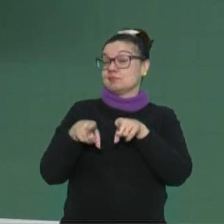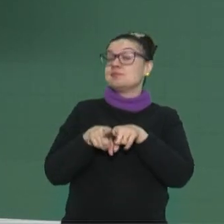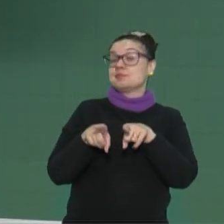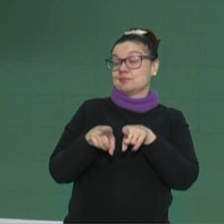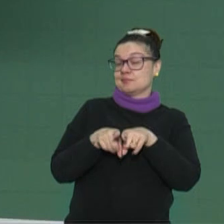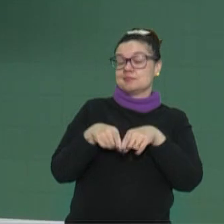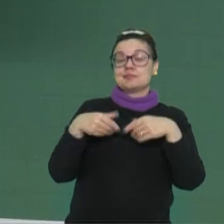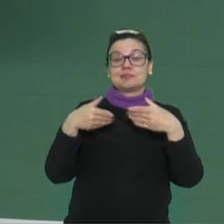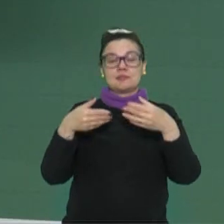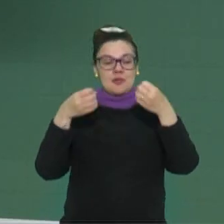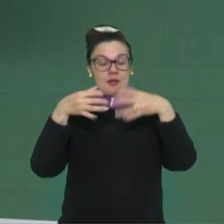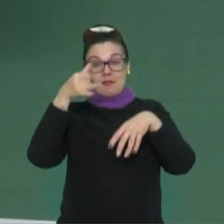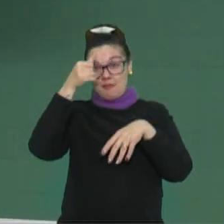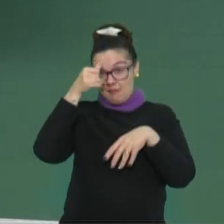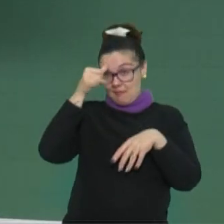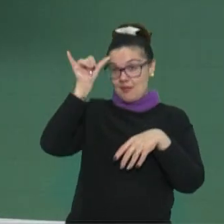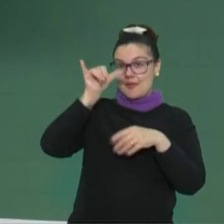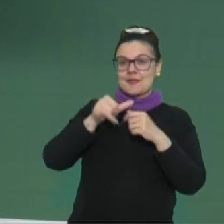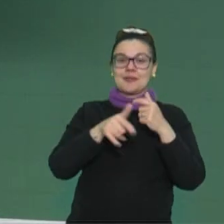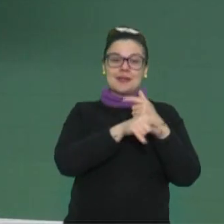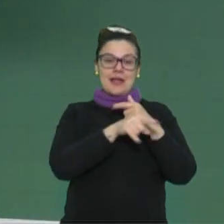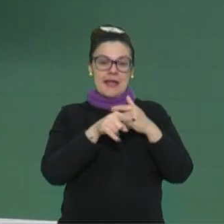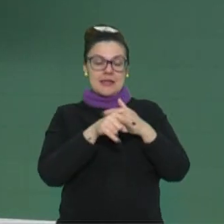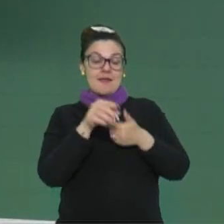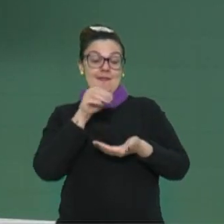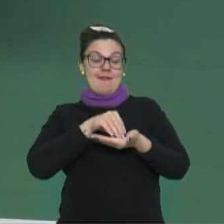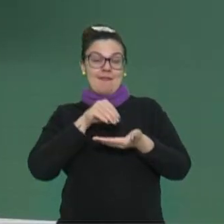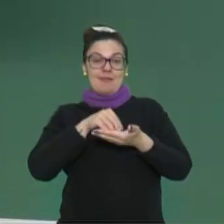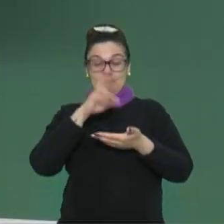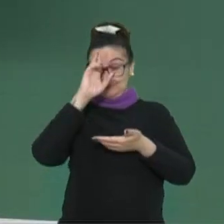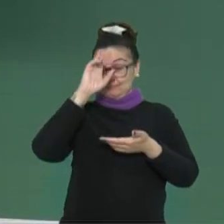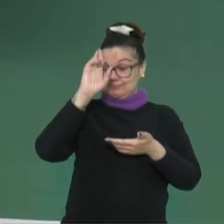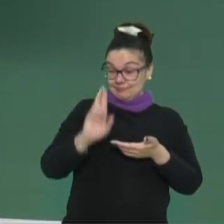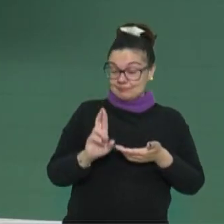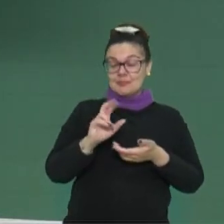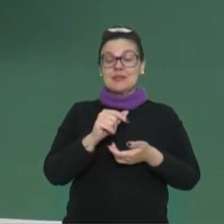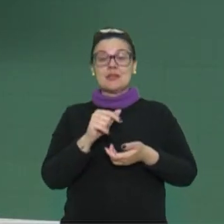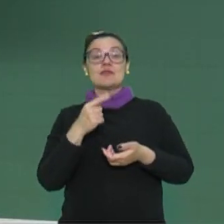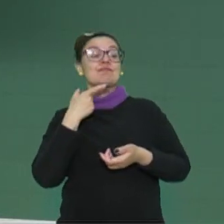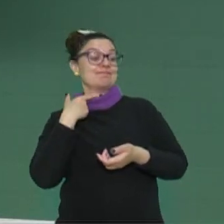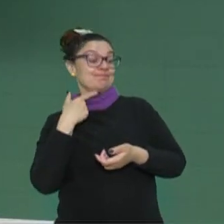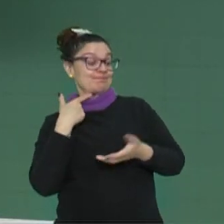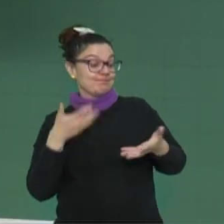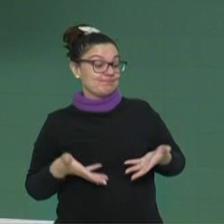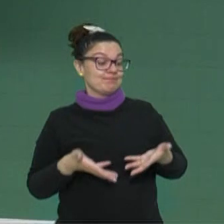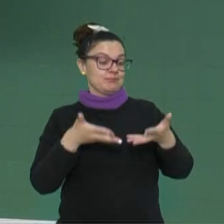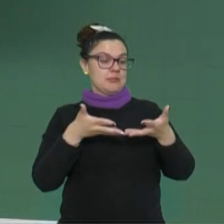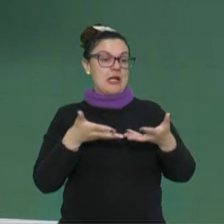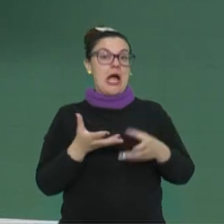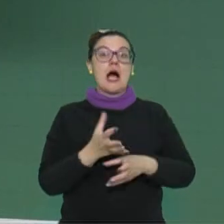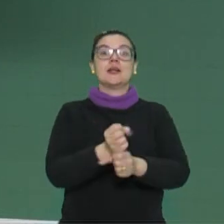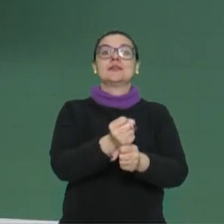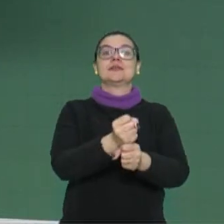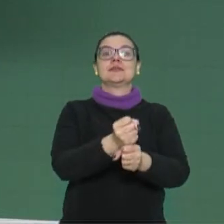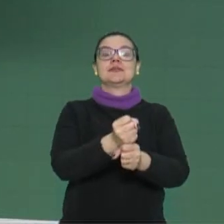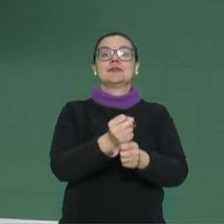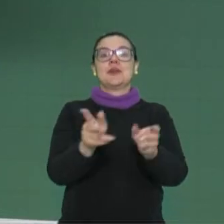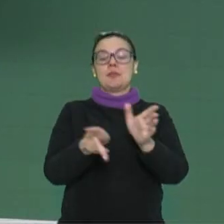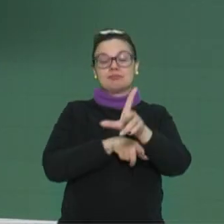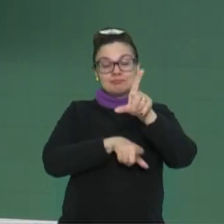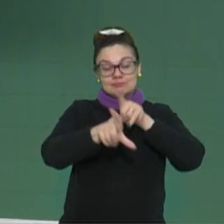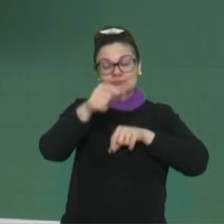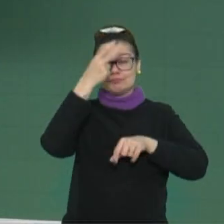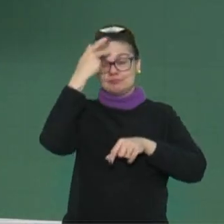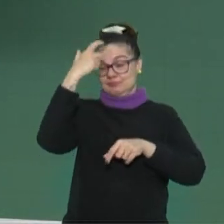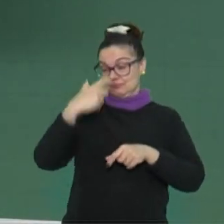justamente para evitar que essa irracionalidade provocada pela vontade assuma as decisões da vida